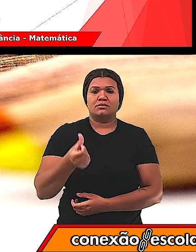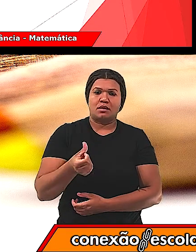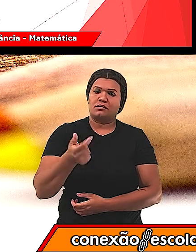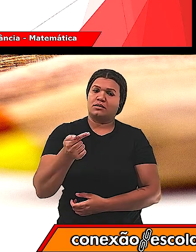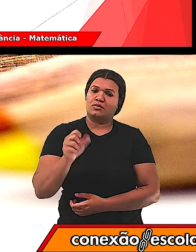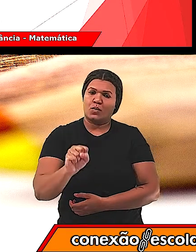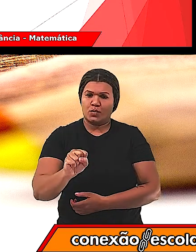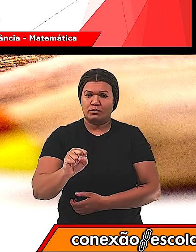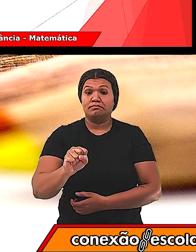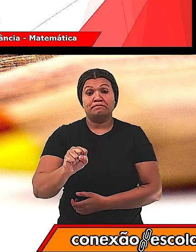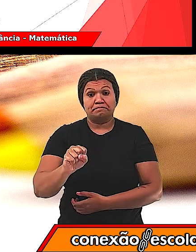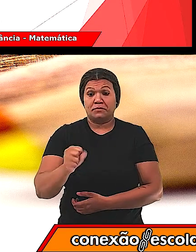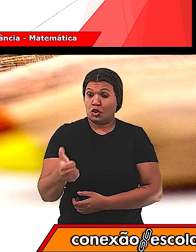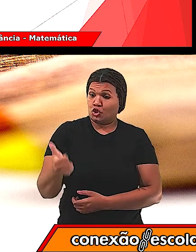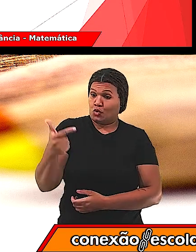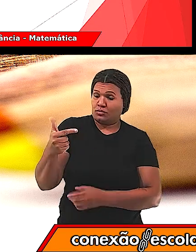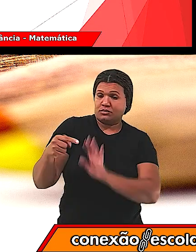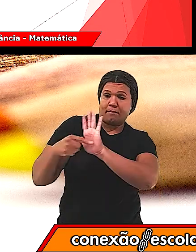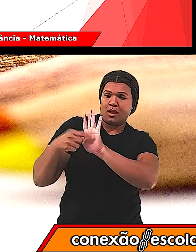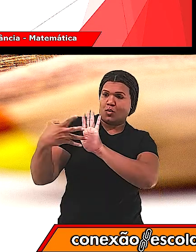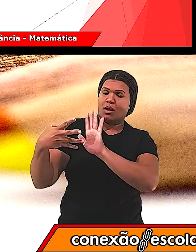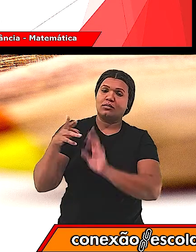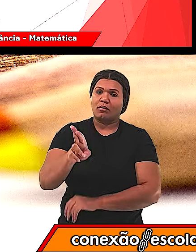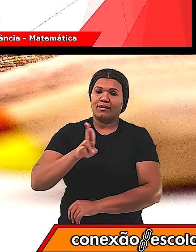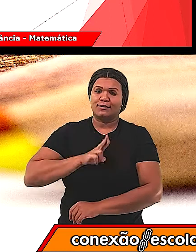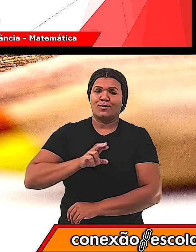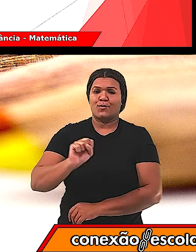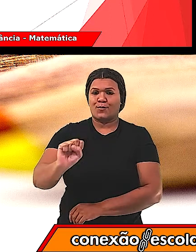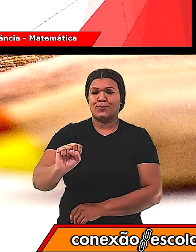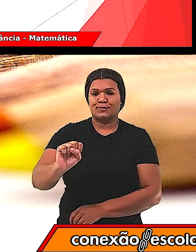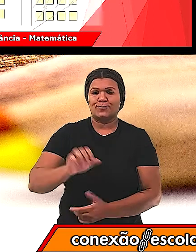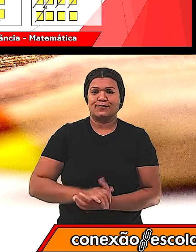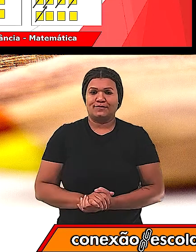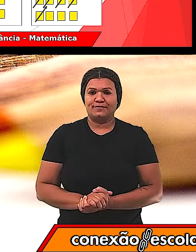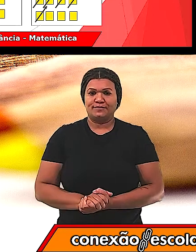7, 8. Então, 12 menos 4 é igual a 8.